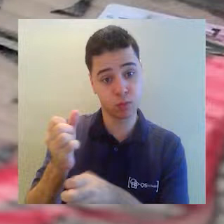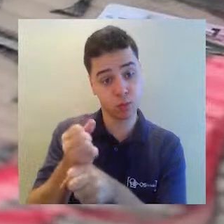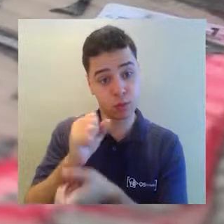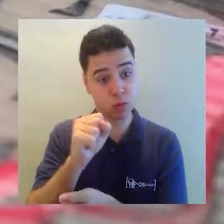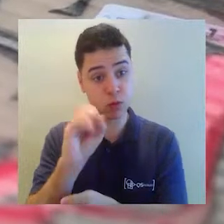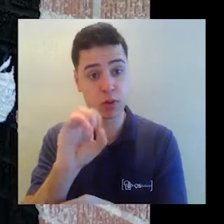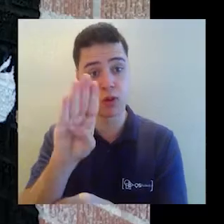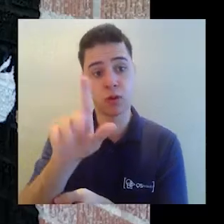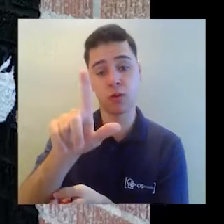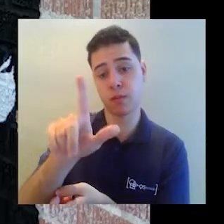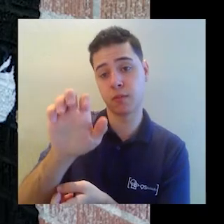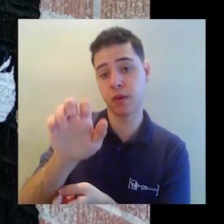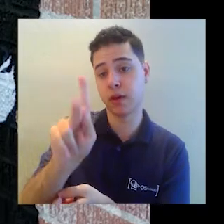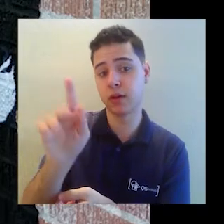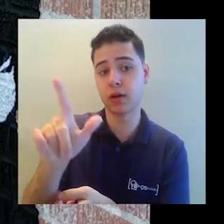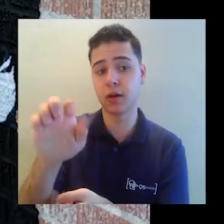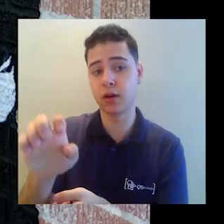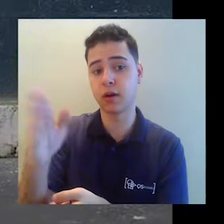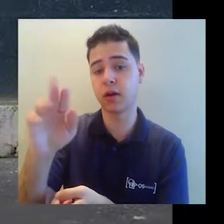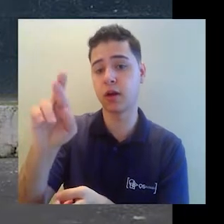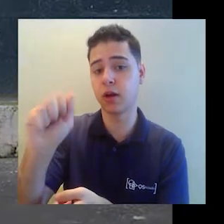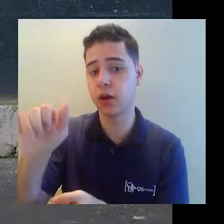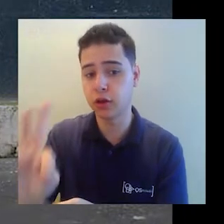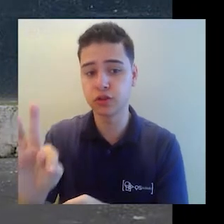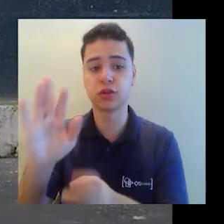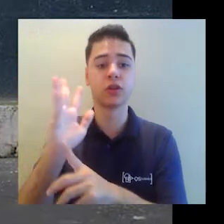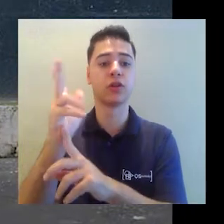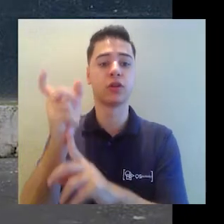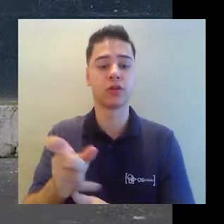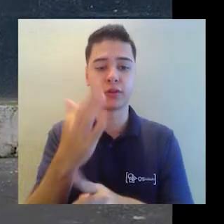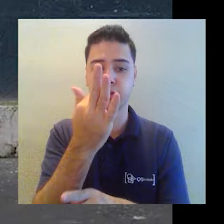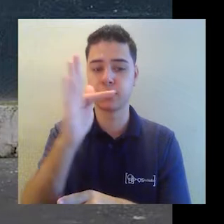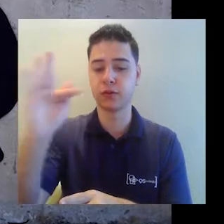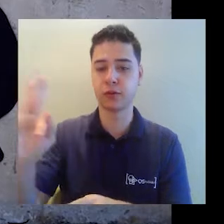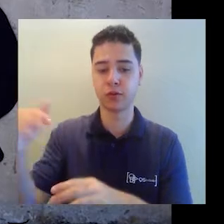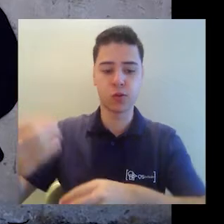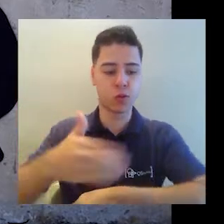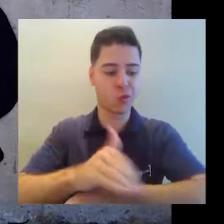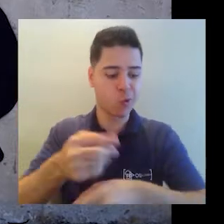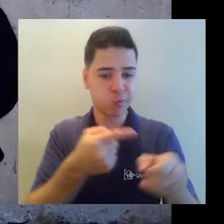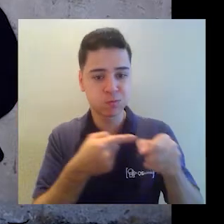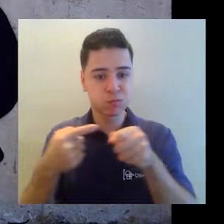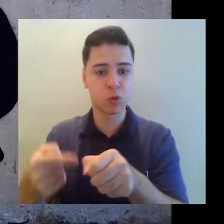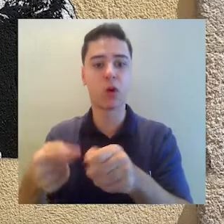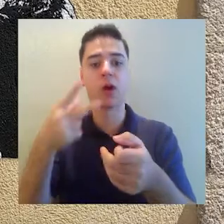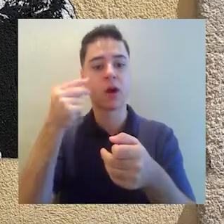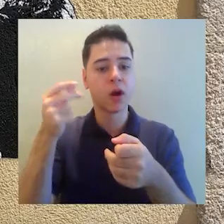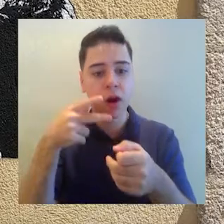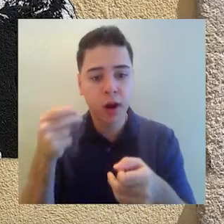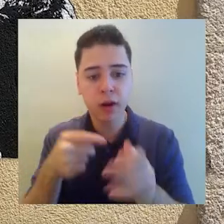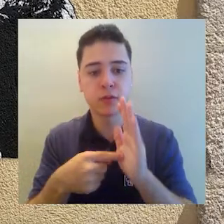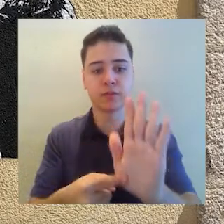No começo dos anos 80, Black Le Rat, um artista francês, fez uma série de interferências pelas ruas de Paris usando imagens de